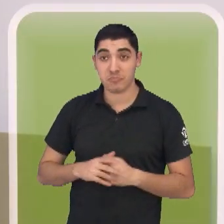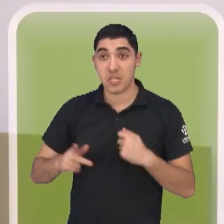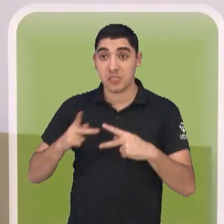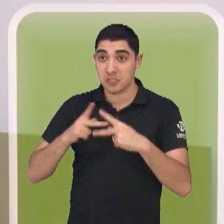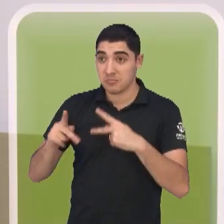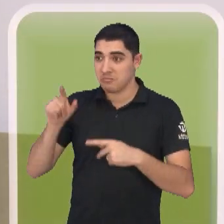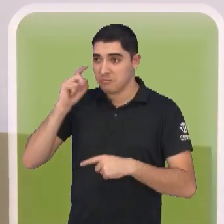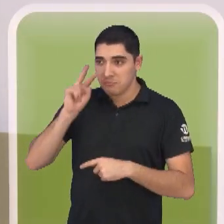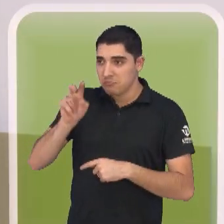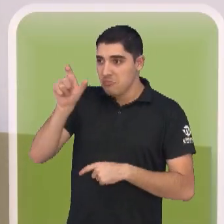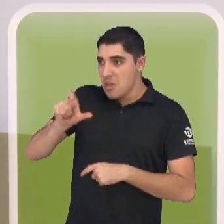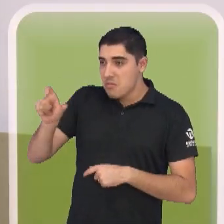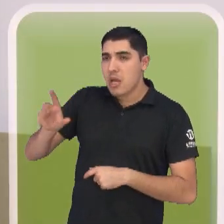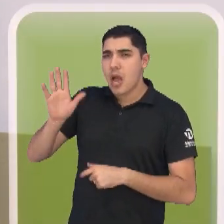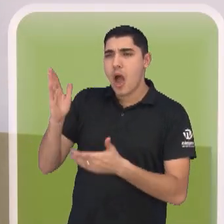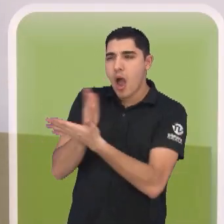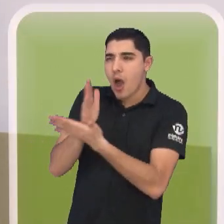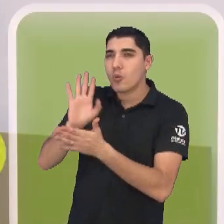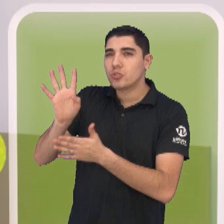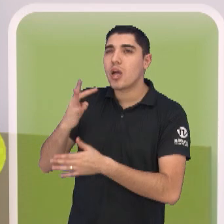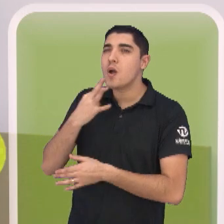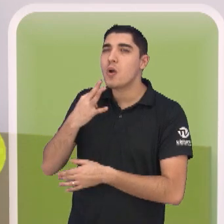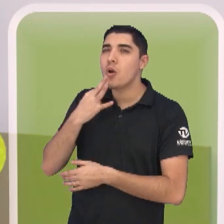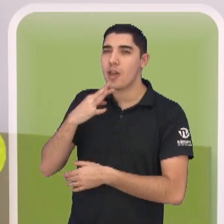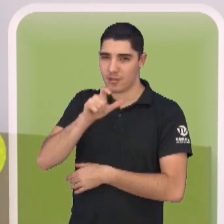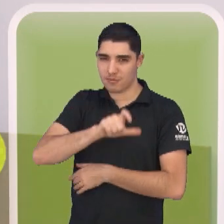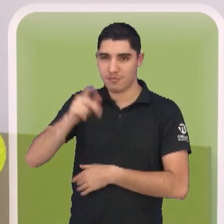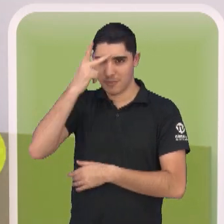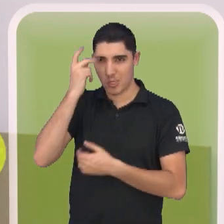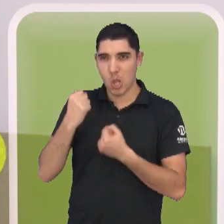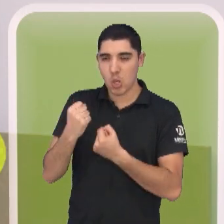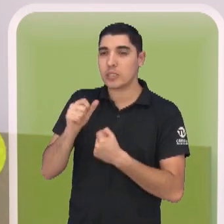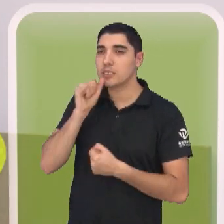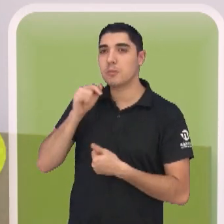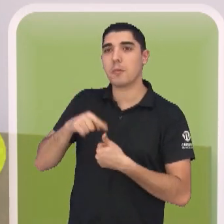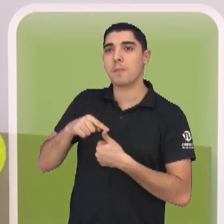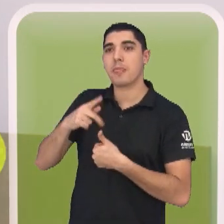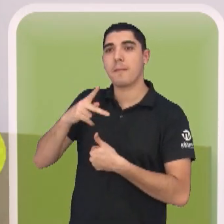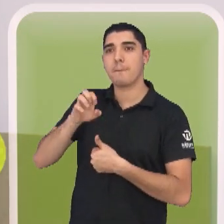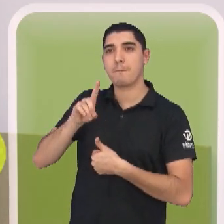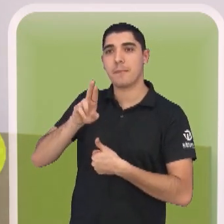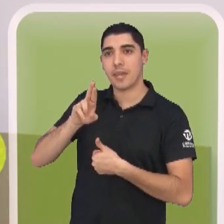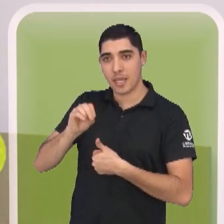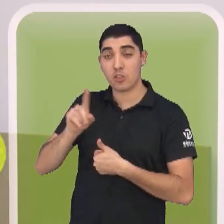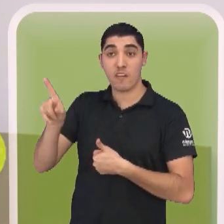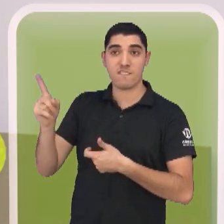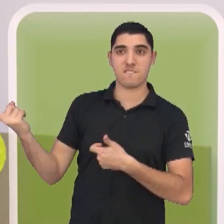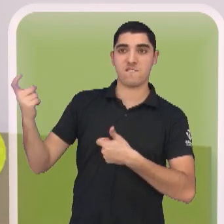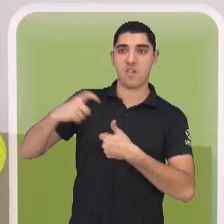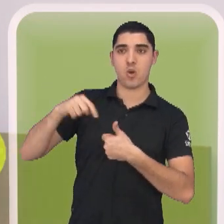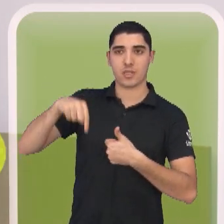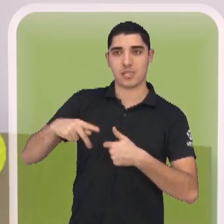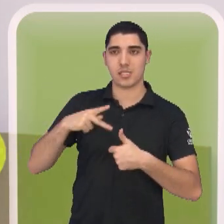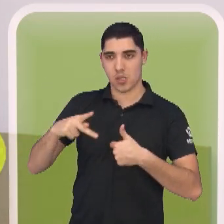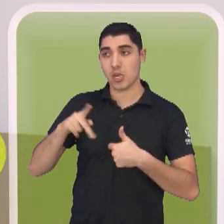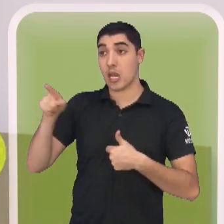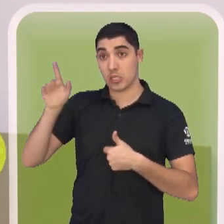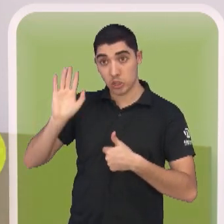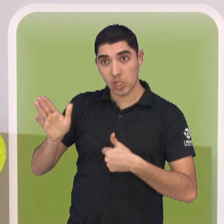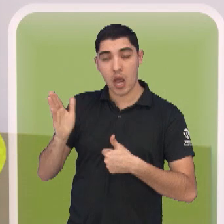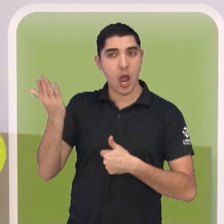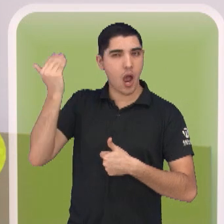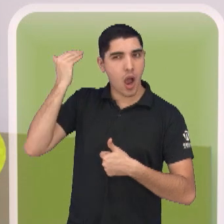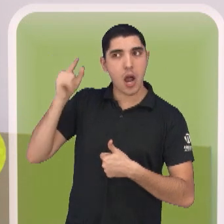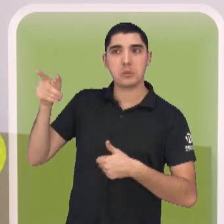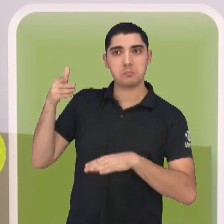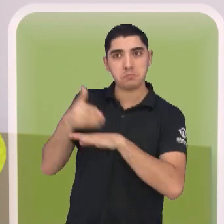aí dos jogadores alguns já conhecidos da torcida com o Pedro por exemplo Pedro retorna para o São José né Depois de uma passagem boa